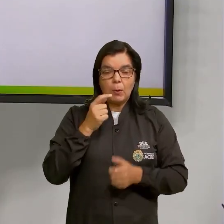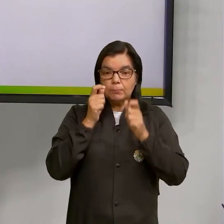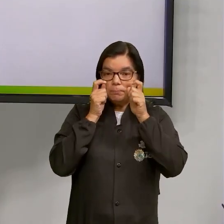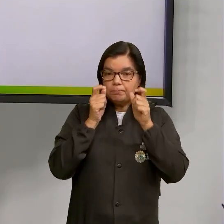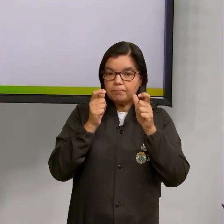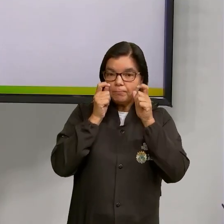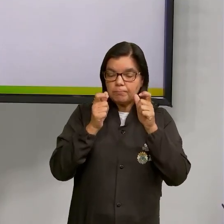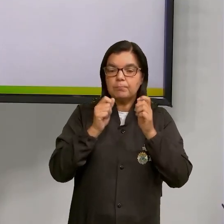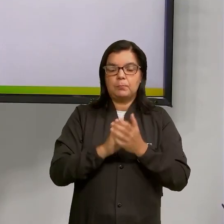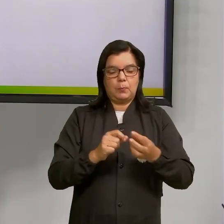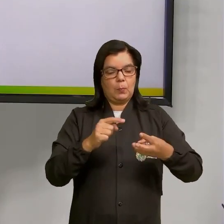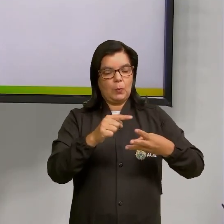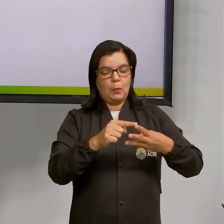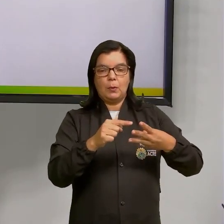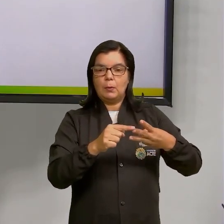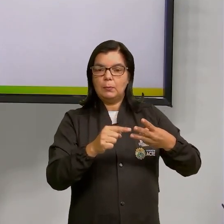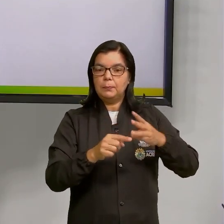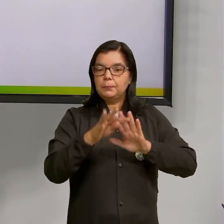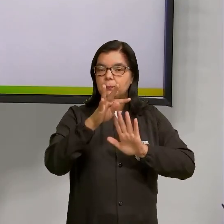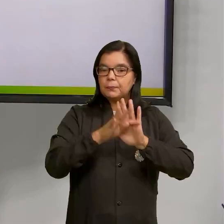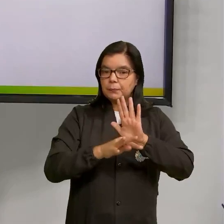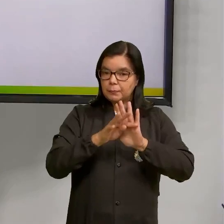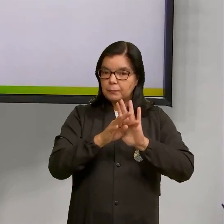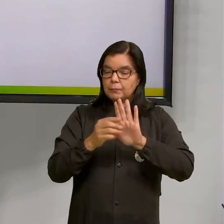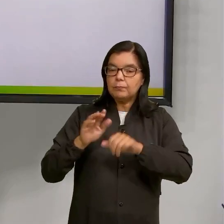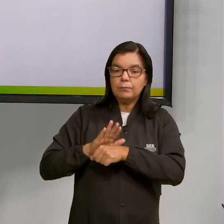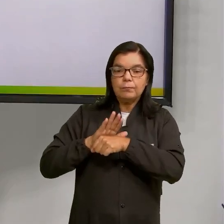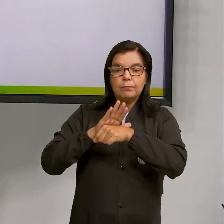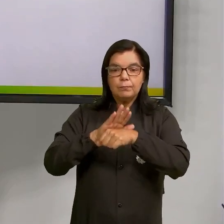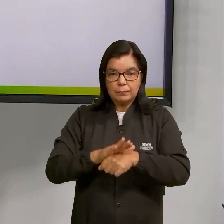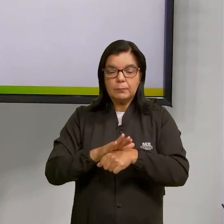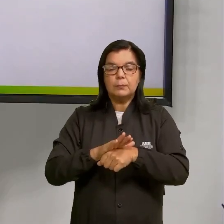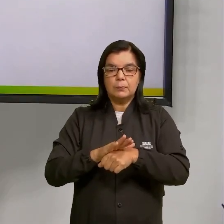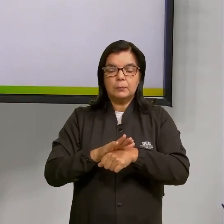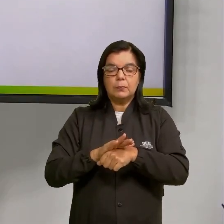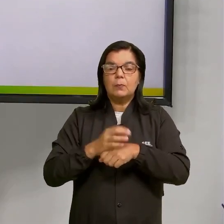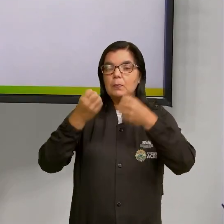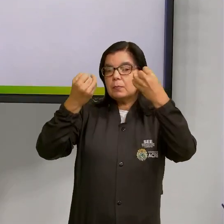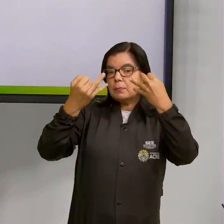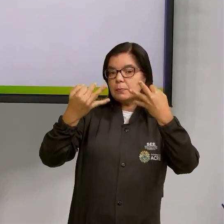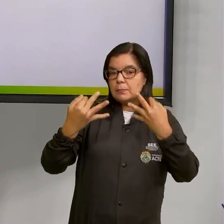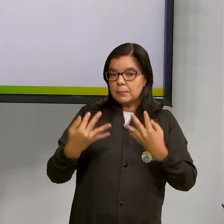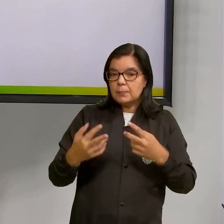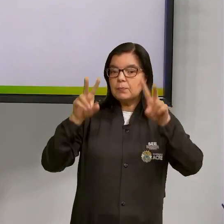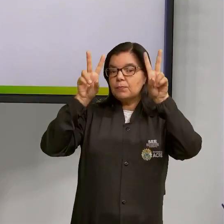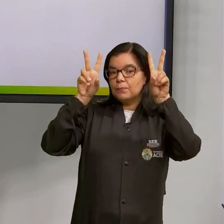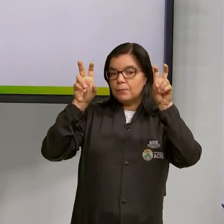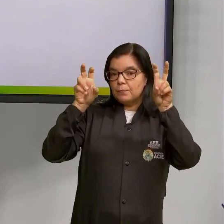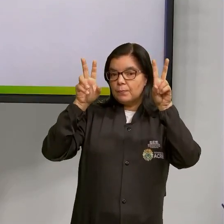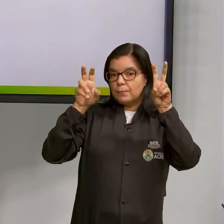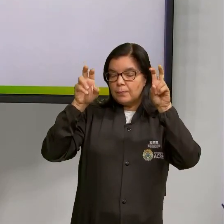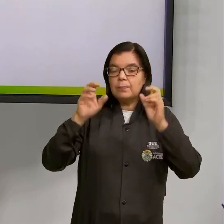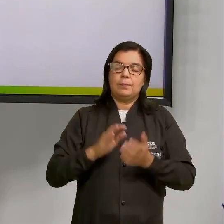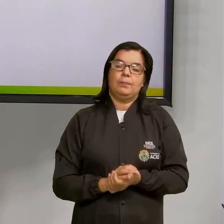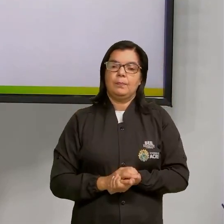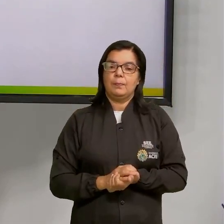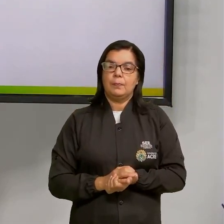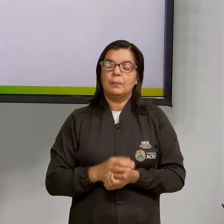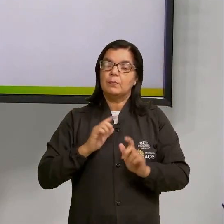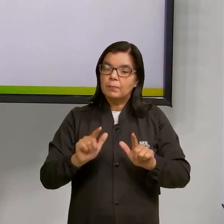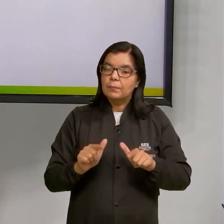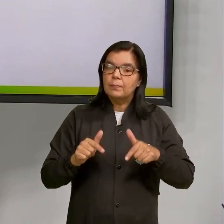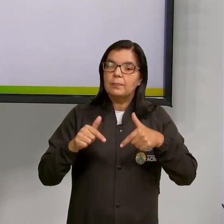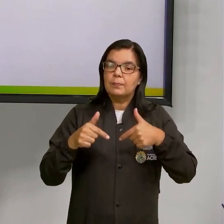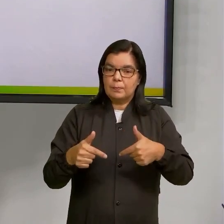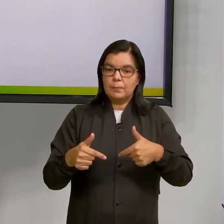atenção. Os 3 textos motivadores, eles abordam justamente a questão da